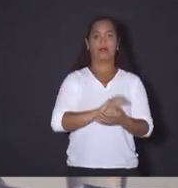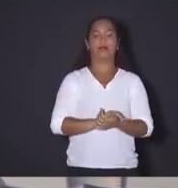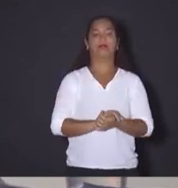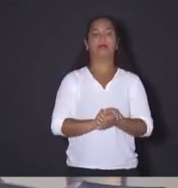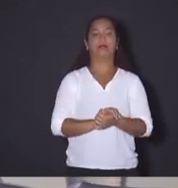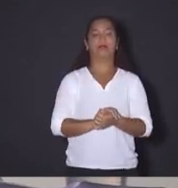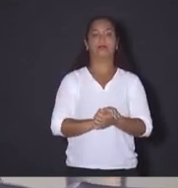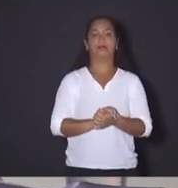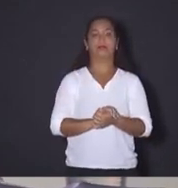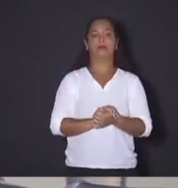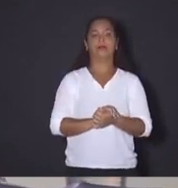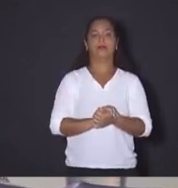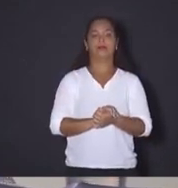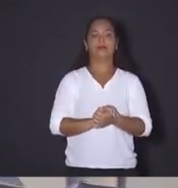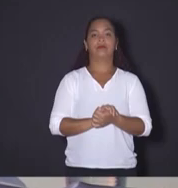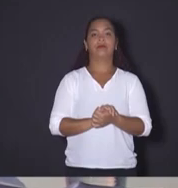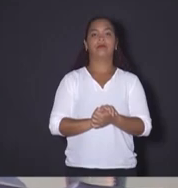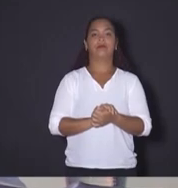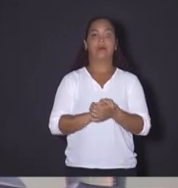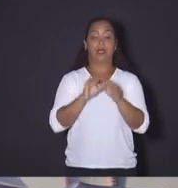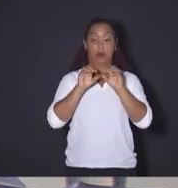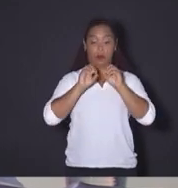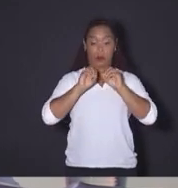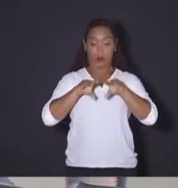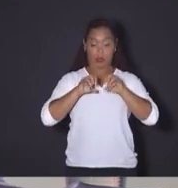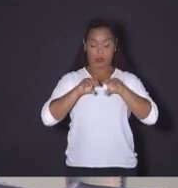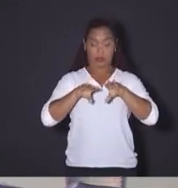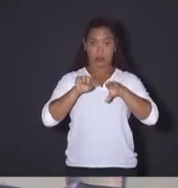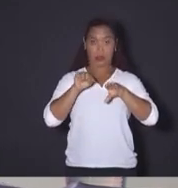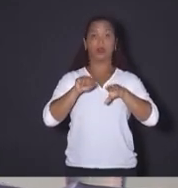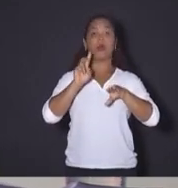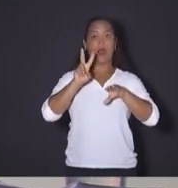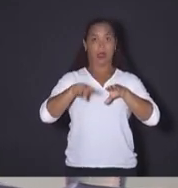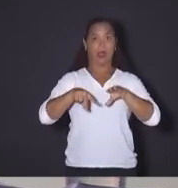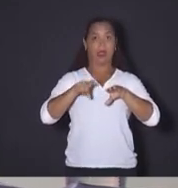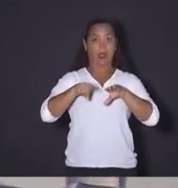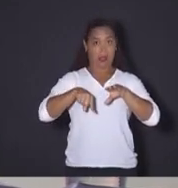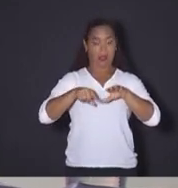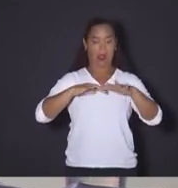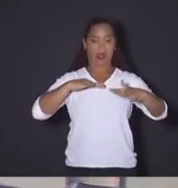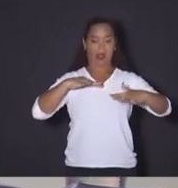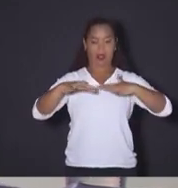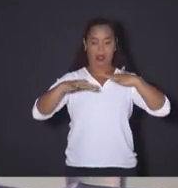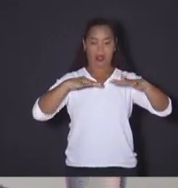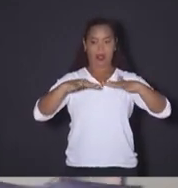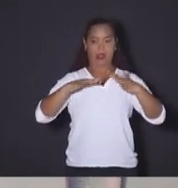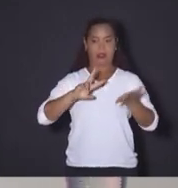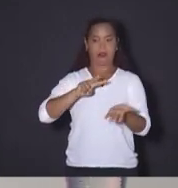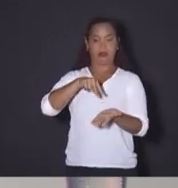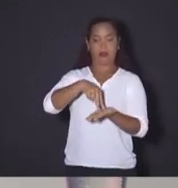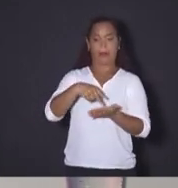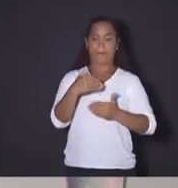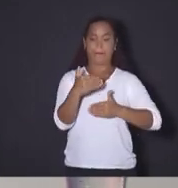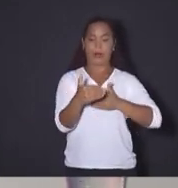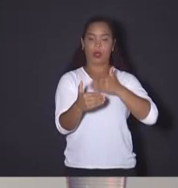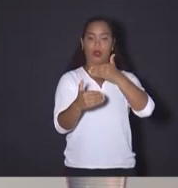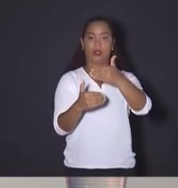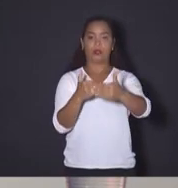resolução ela disse que a docência é ação educativa e processo pedagógico